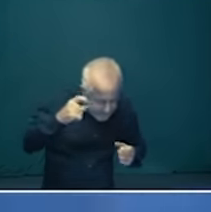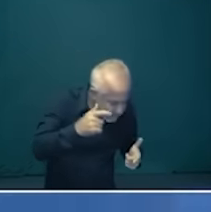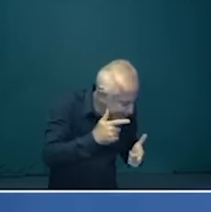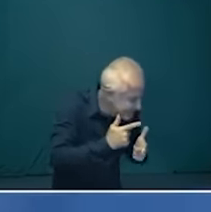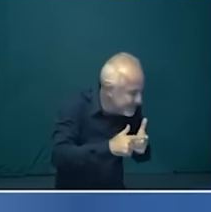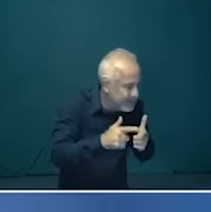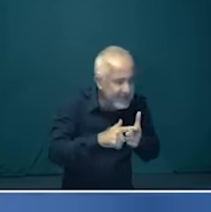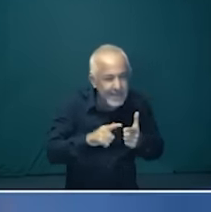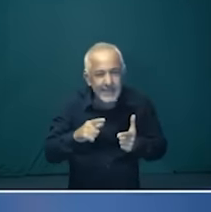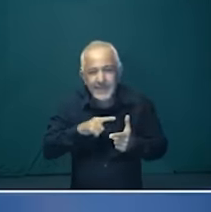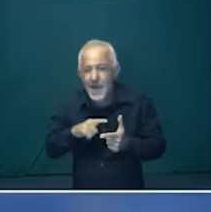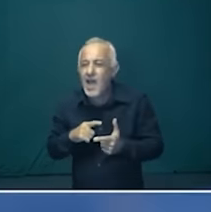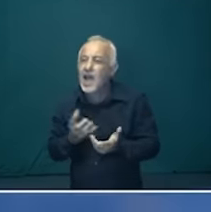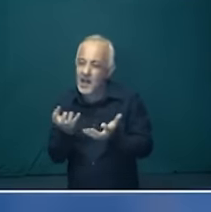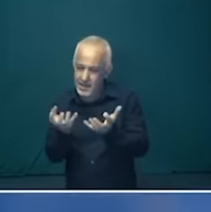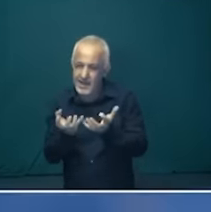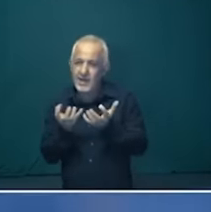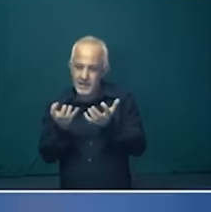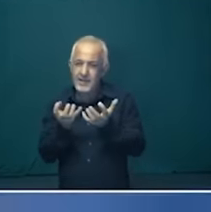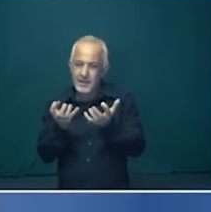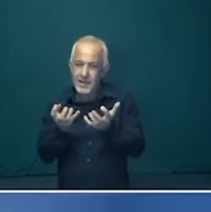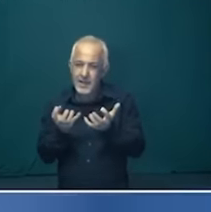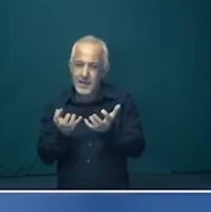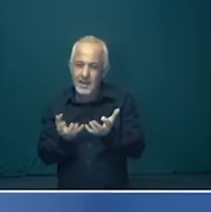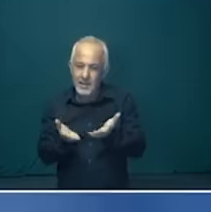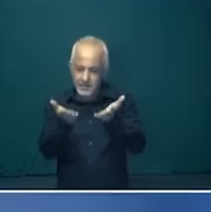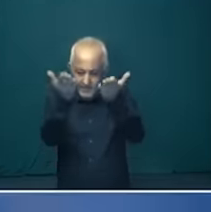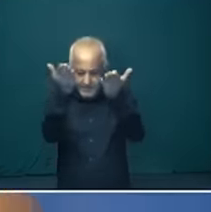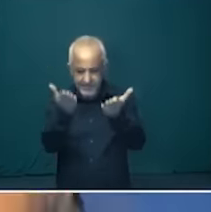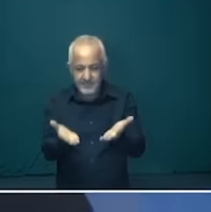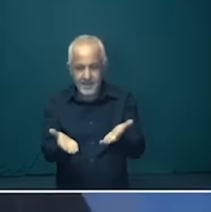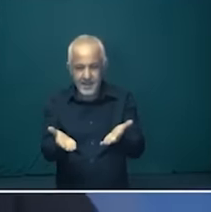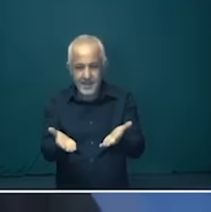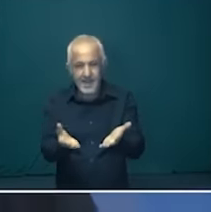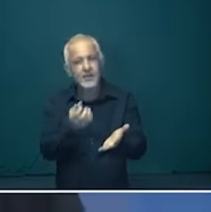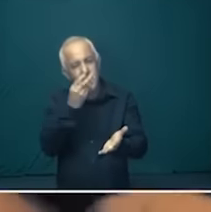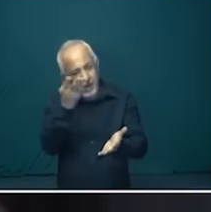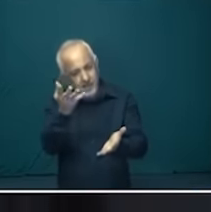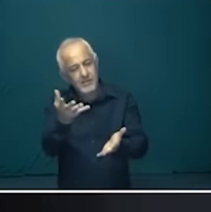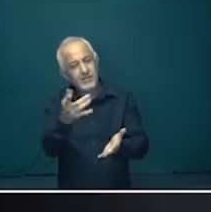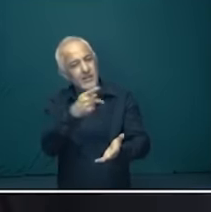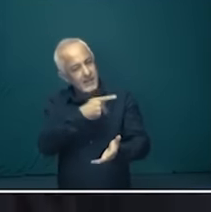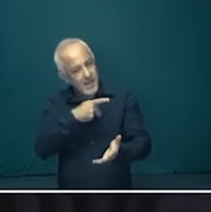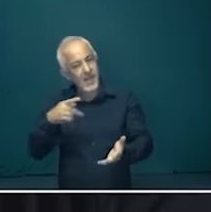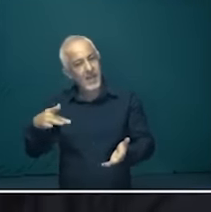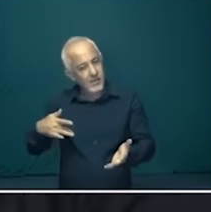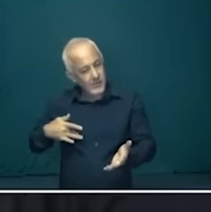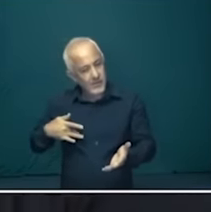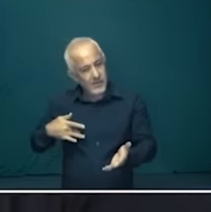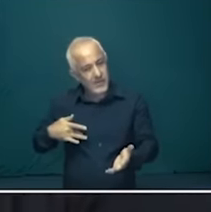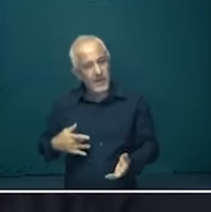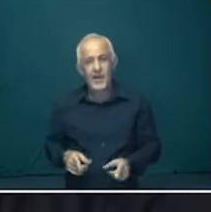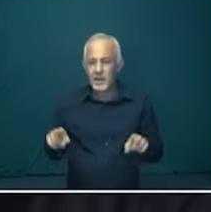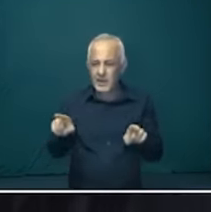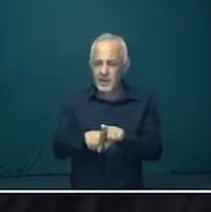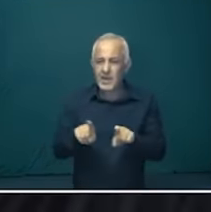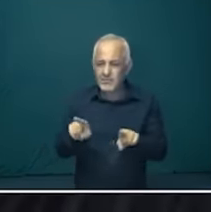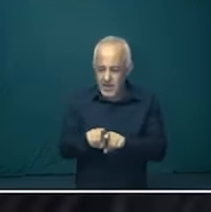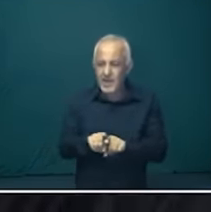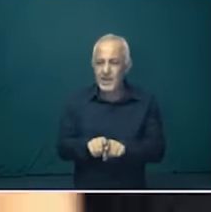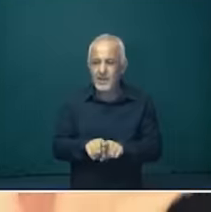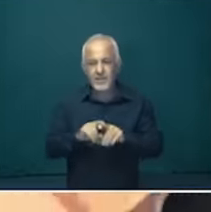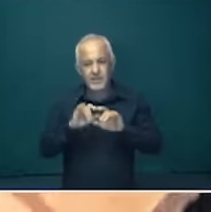dos pesares eu sempre quero te ver bem. Sempre bem. e ainda vou além. Em